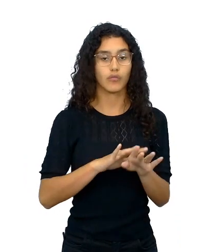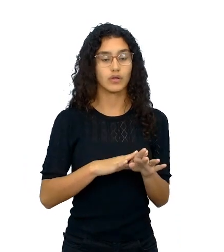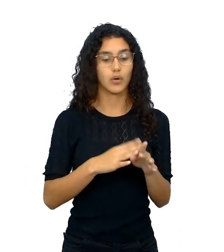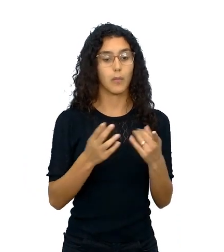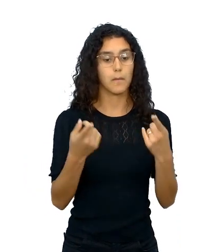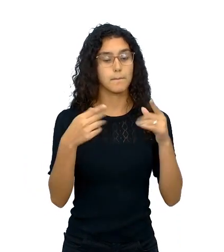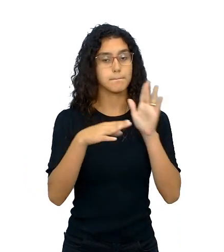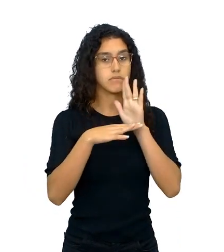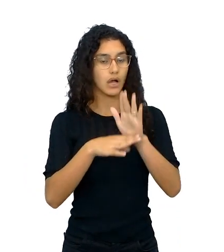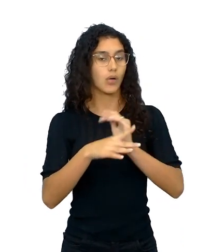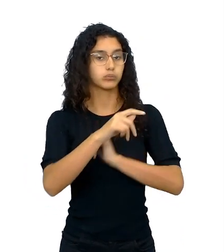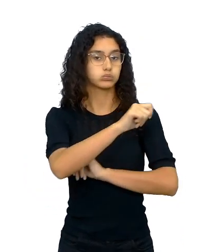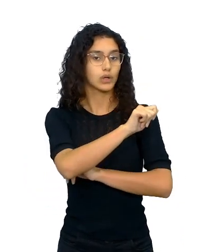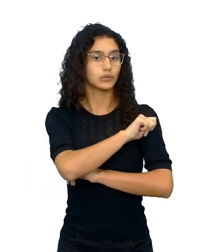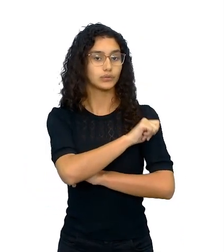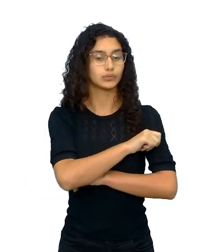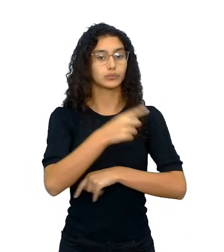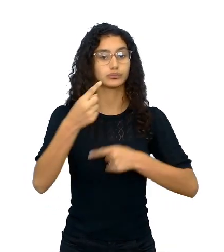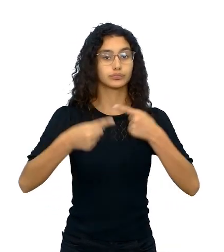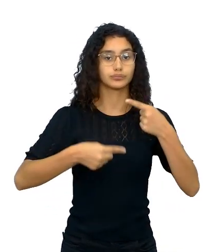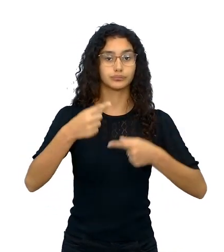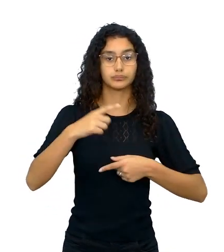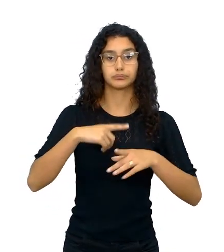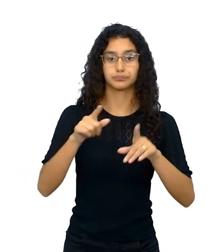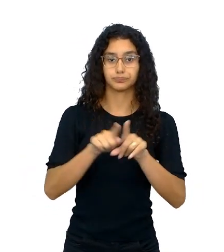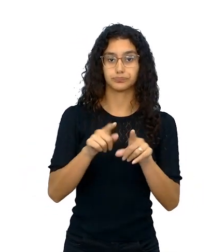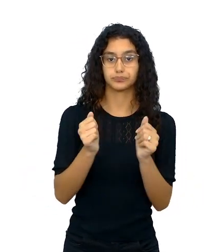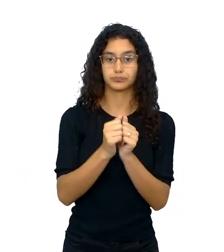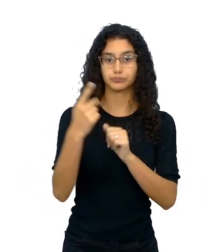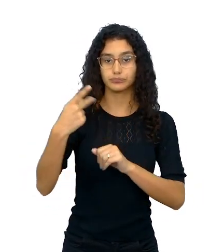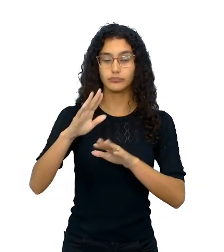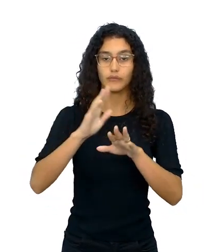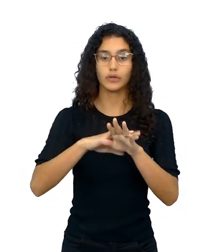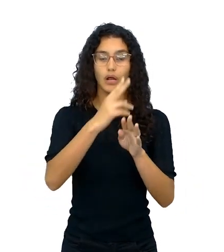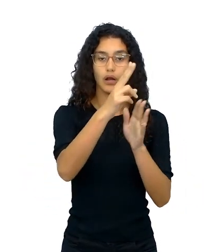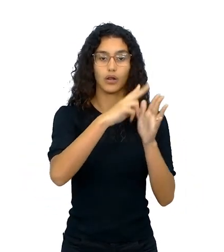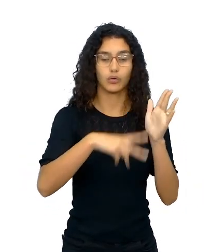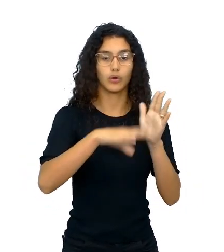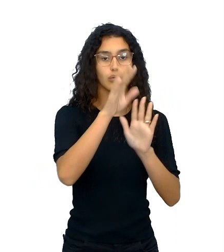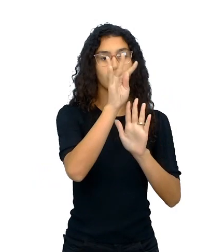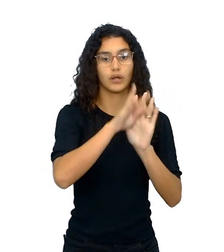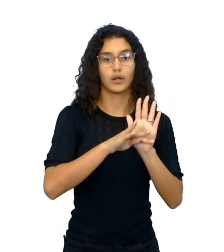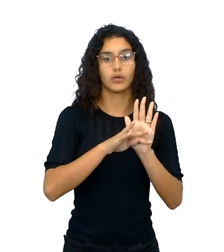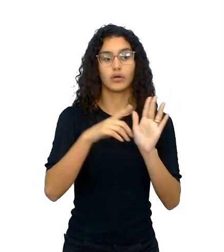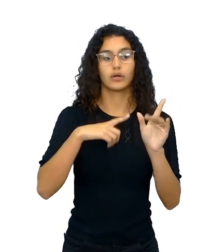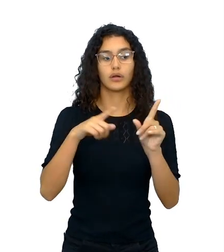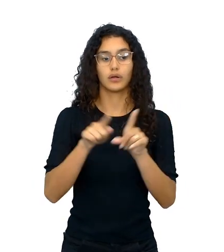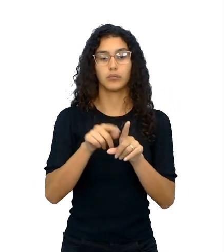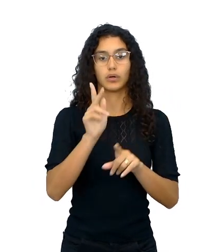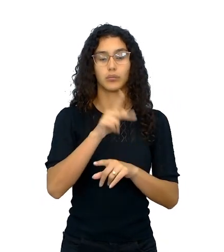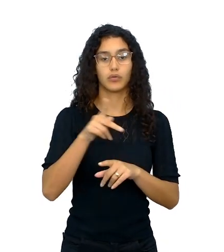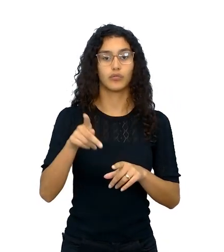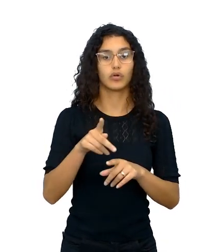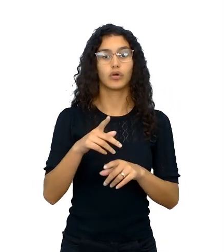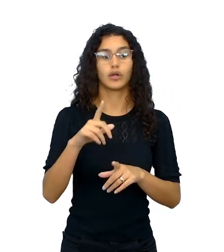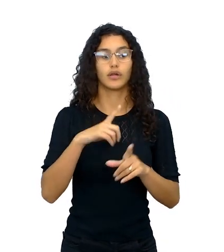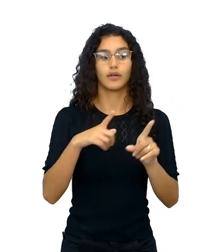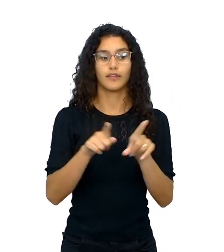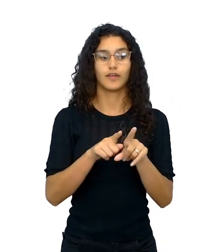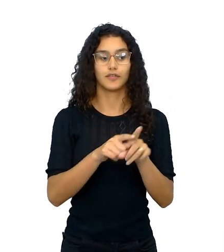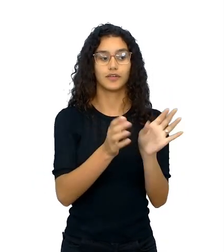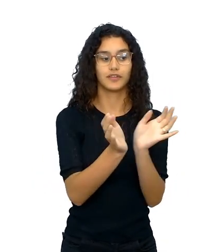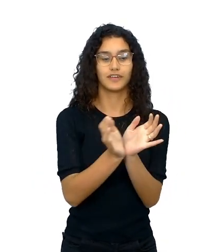para o aluno, né, discutir esse comando com ele, fazer a leitura dos textos, e aí a leitura o professor comanda, né, do jeito que